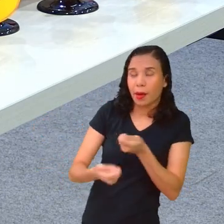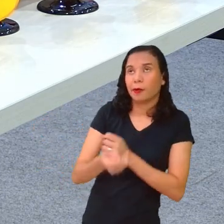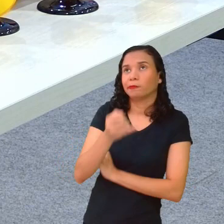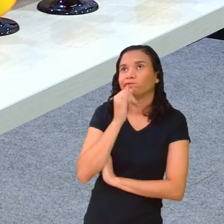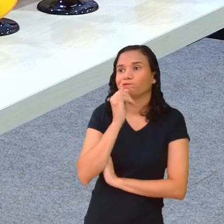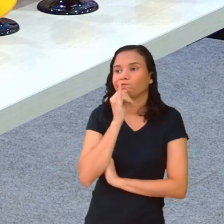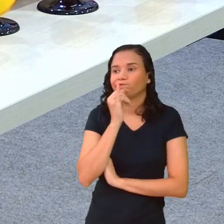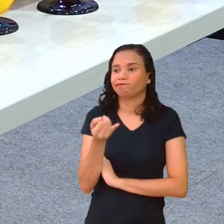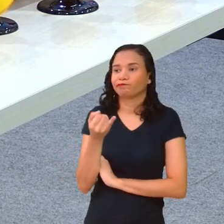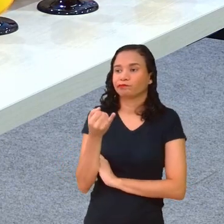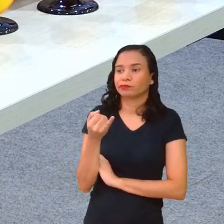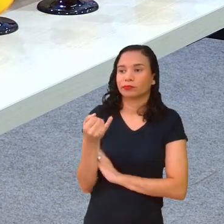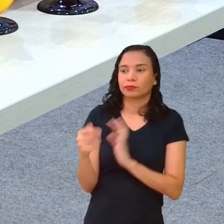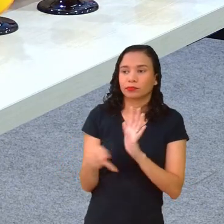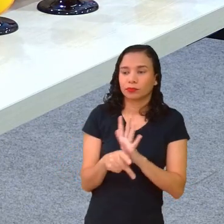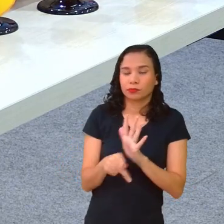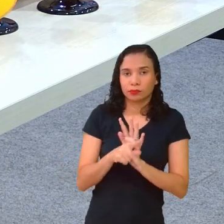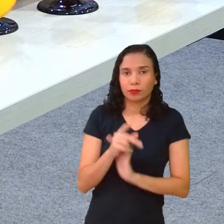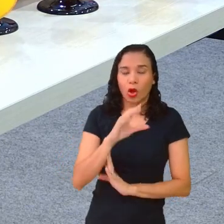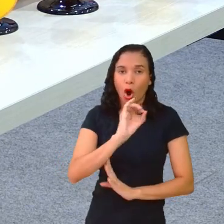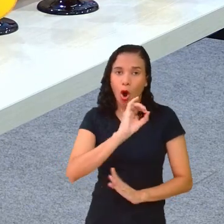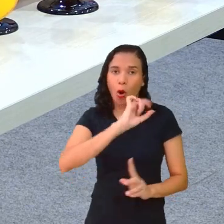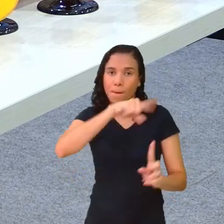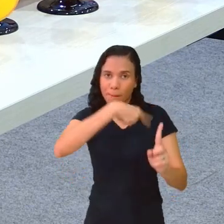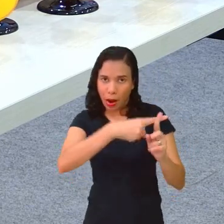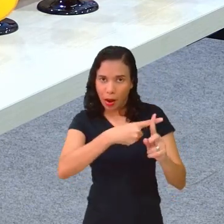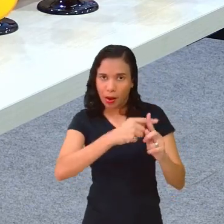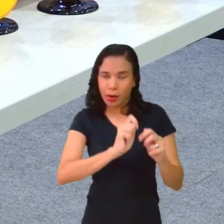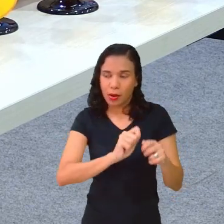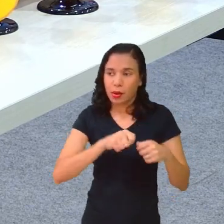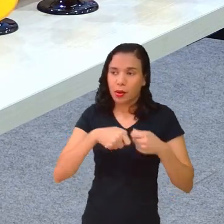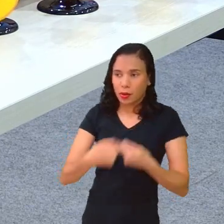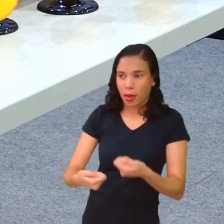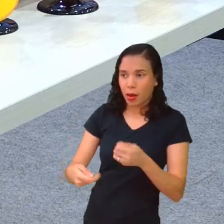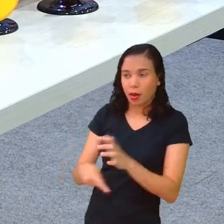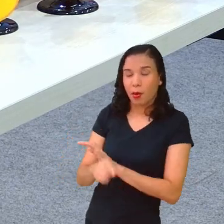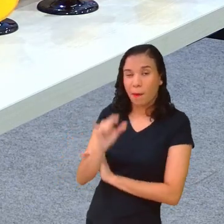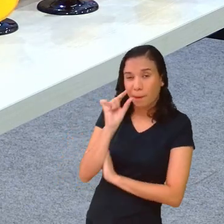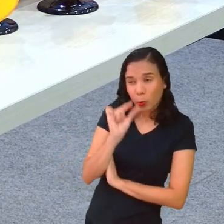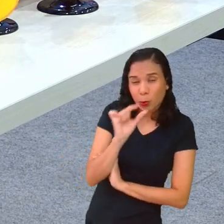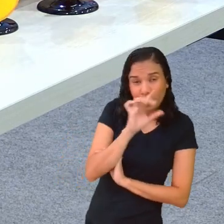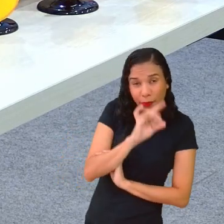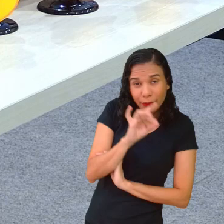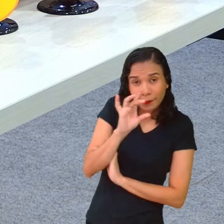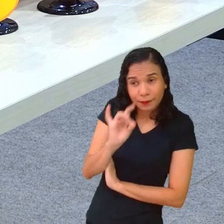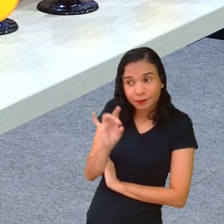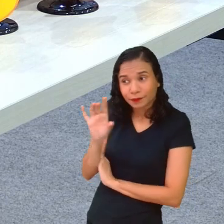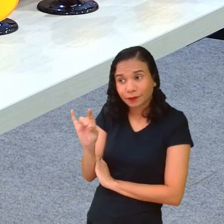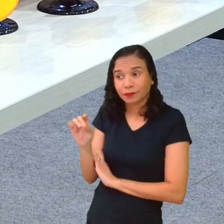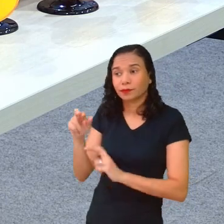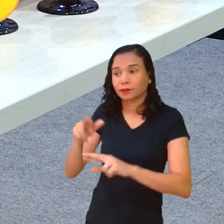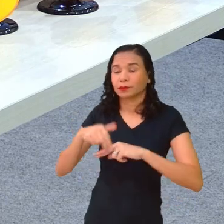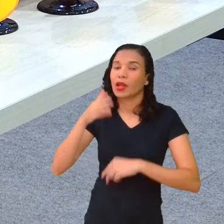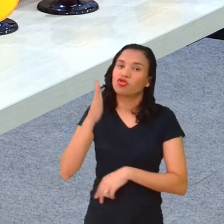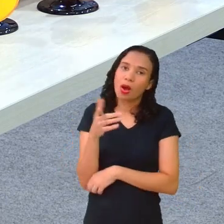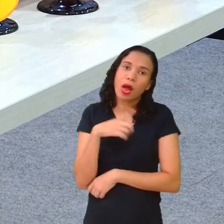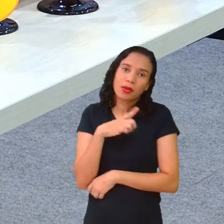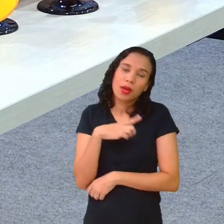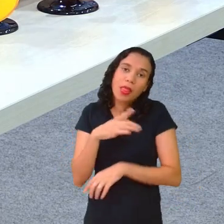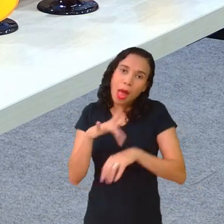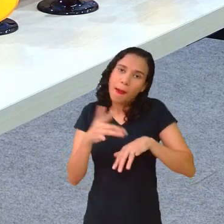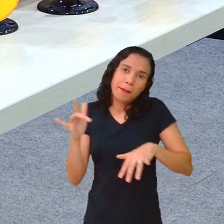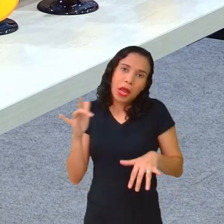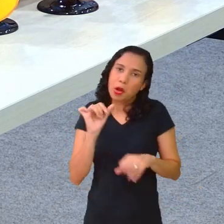exemplo, eu posso pegar o O positivo e colocar um pouquinho em cada um, porque ele já tem glitter, não